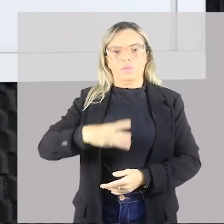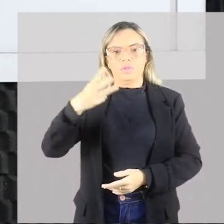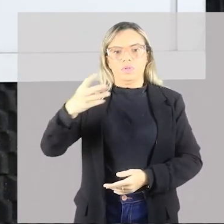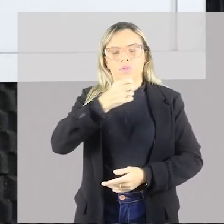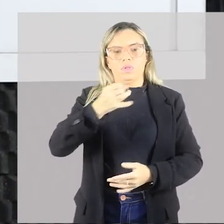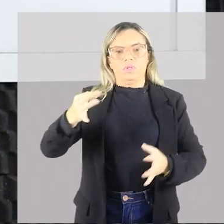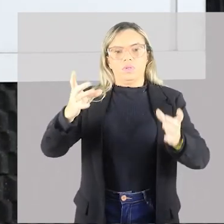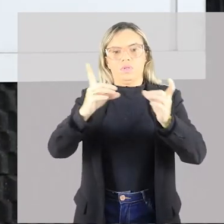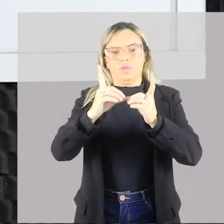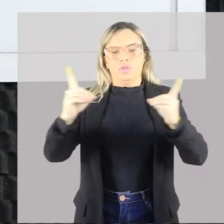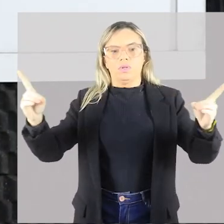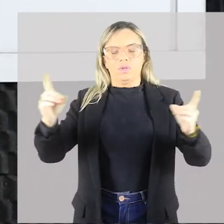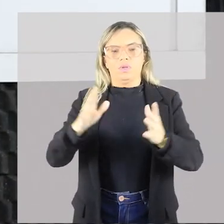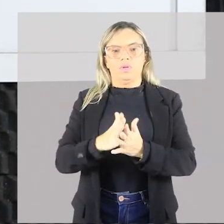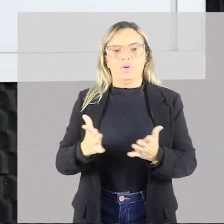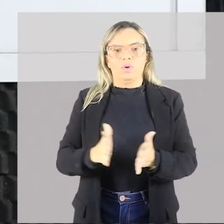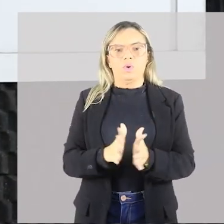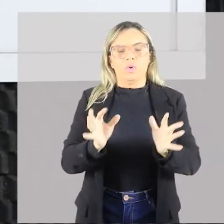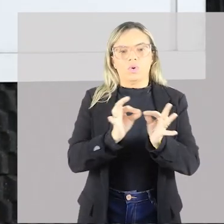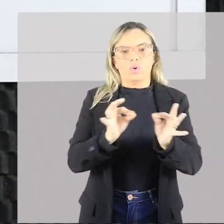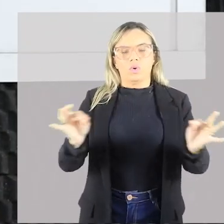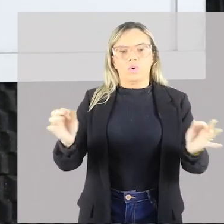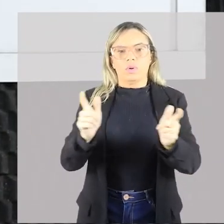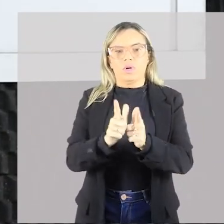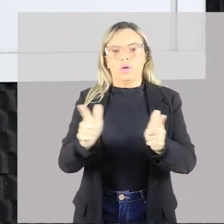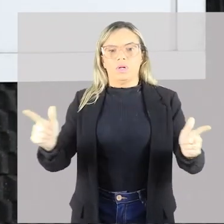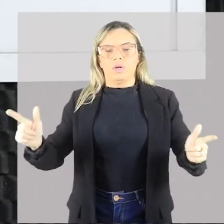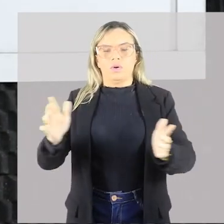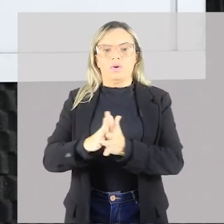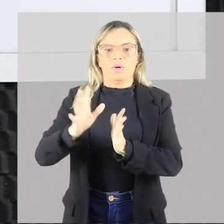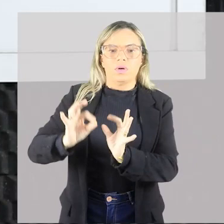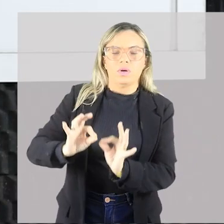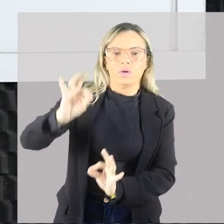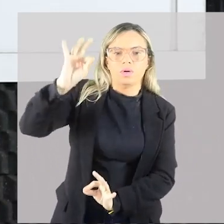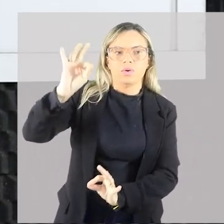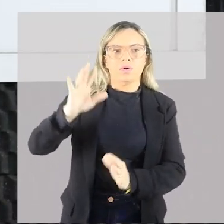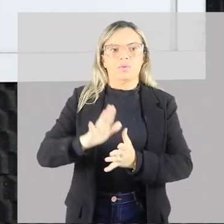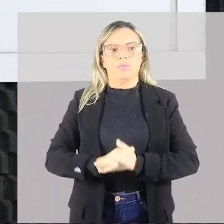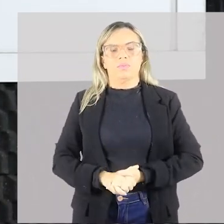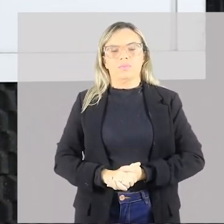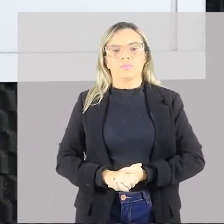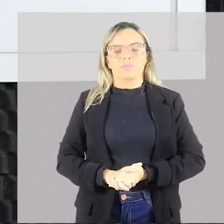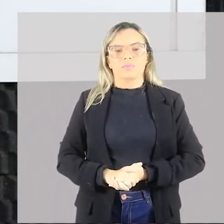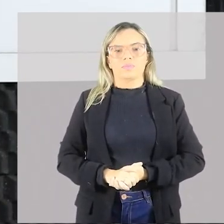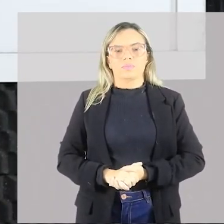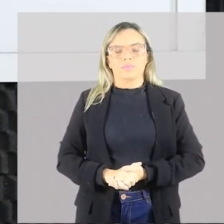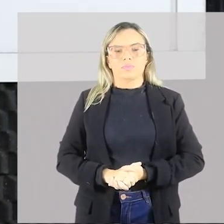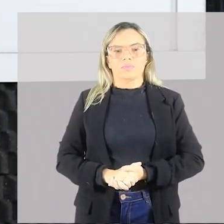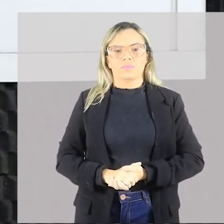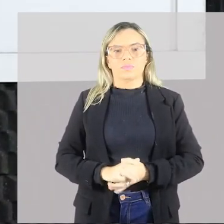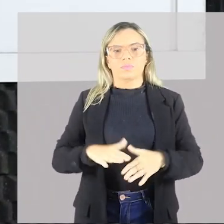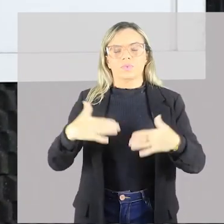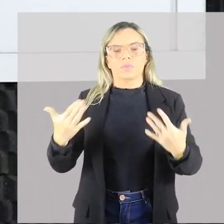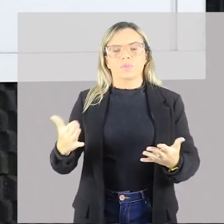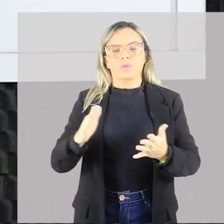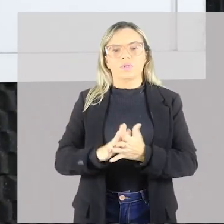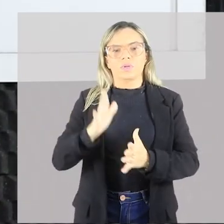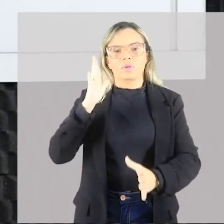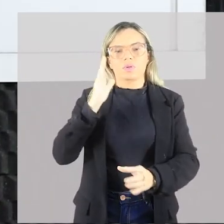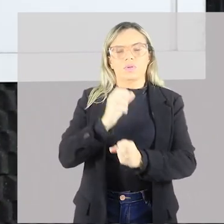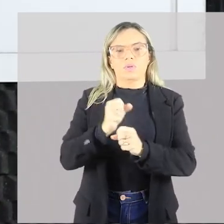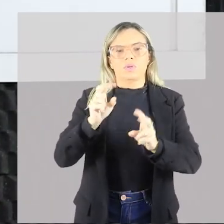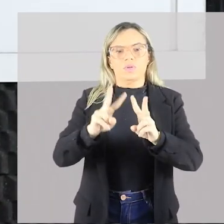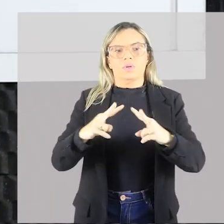comprimento, a largura e a altura. São as 3 dimensões, certo? Pessoal, para você calcular